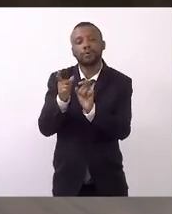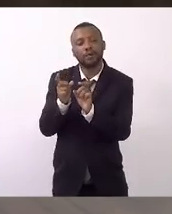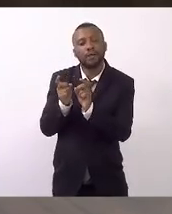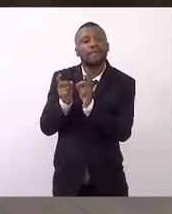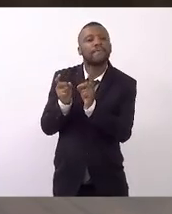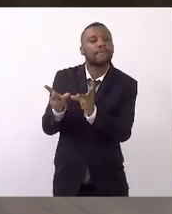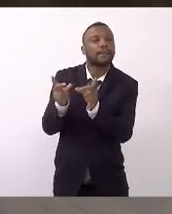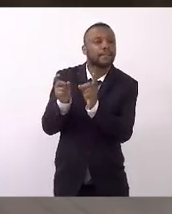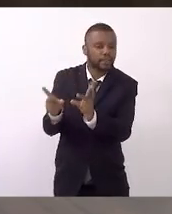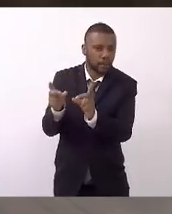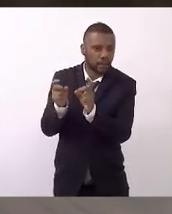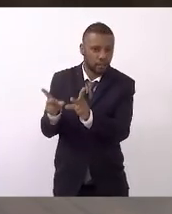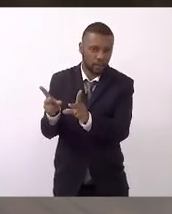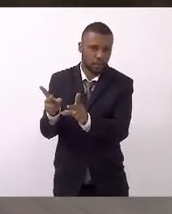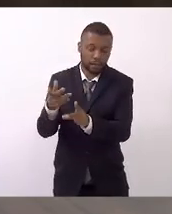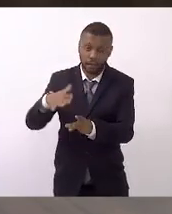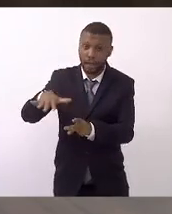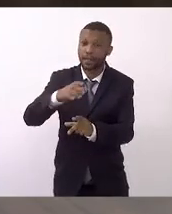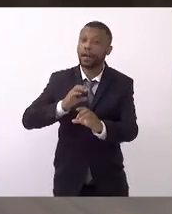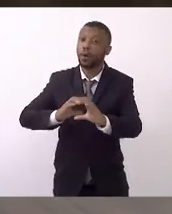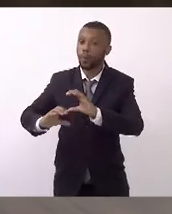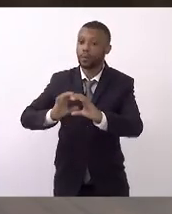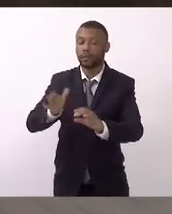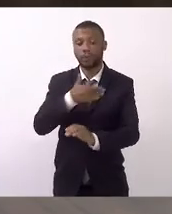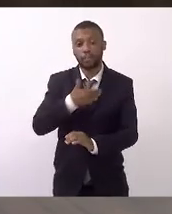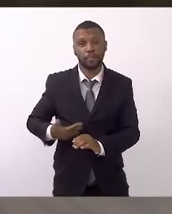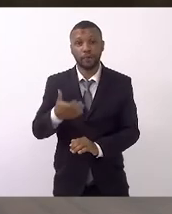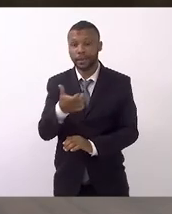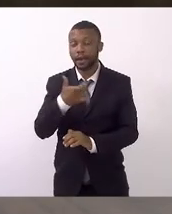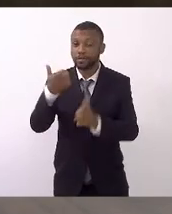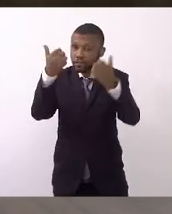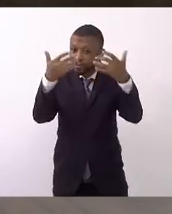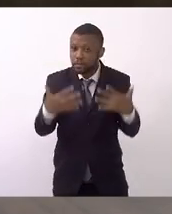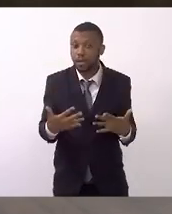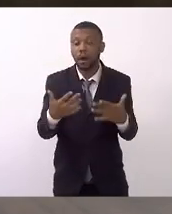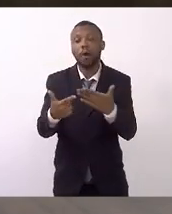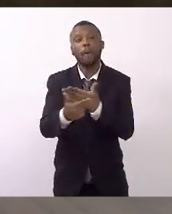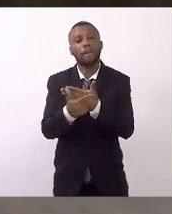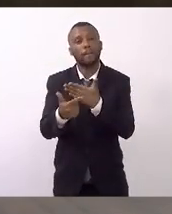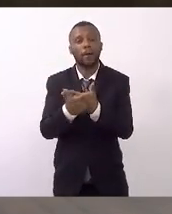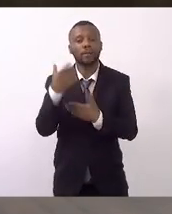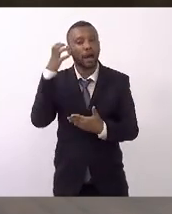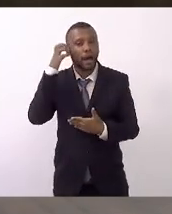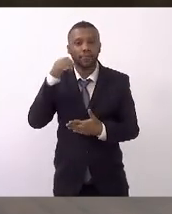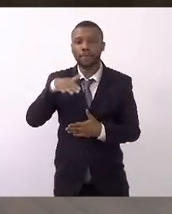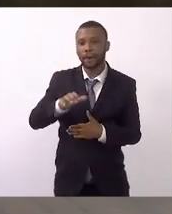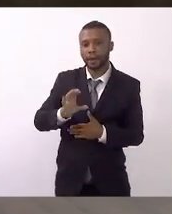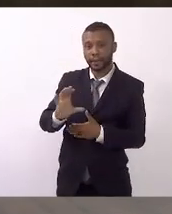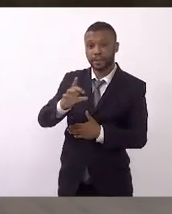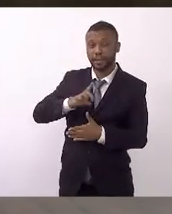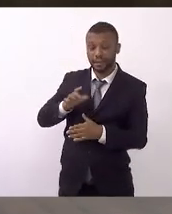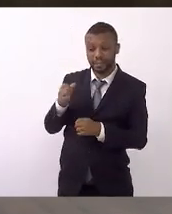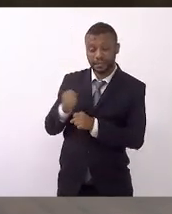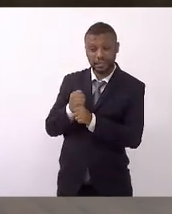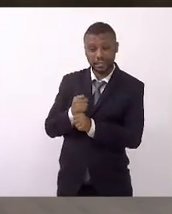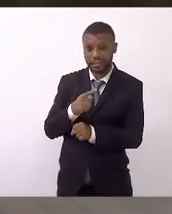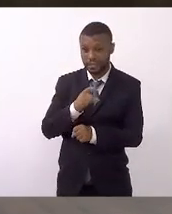da comunicação pública. Eu quero ressaltar o papel da Rádio MEC, que tem uma história de quase 100 anos,